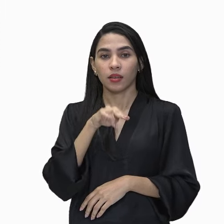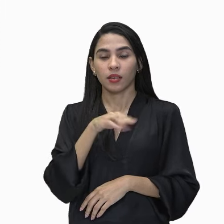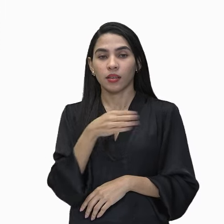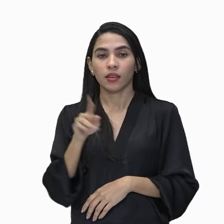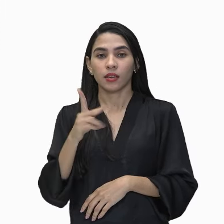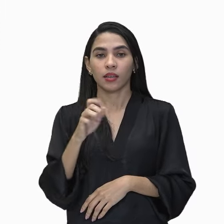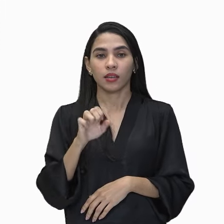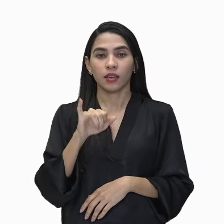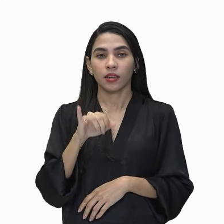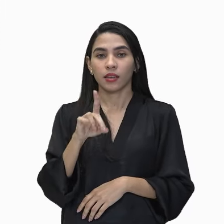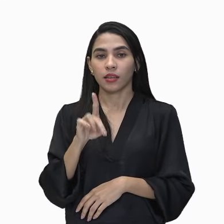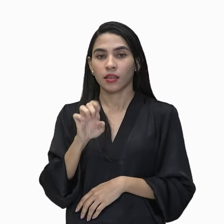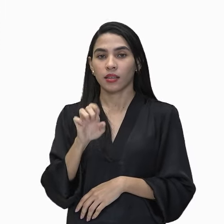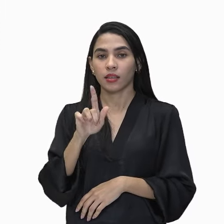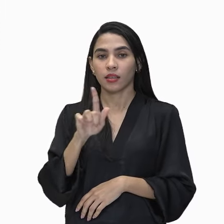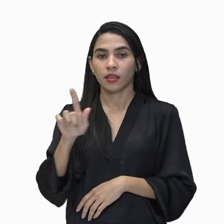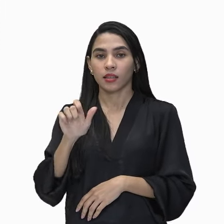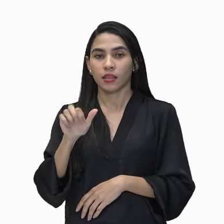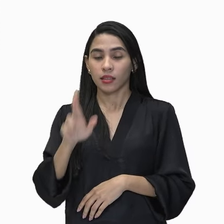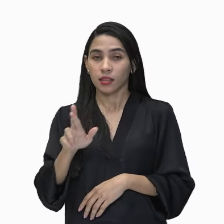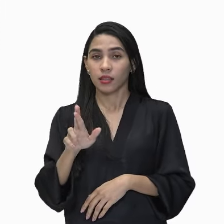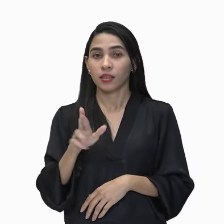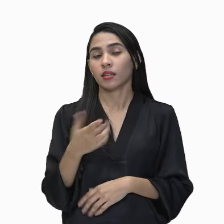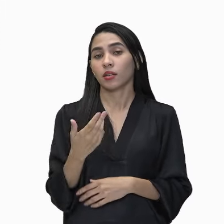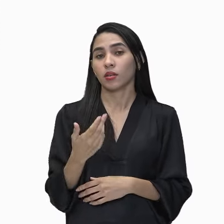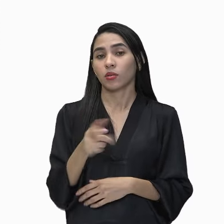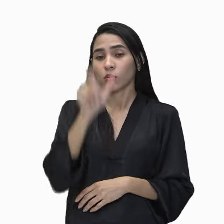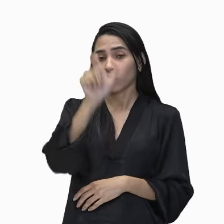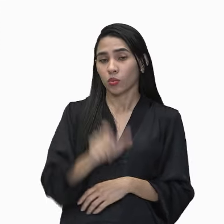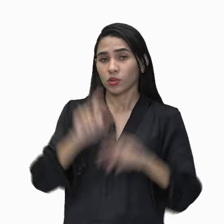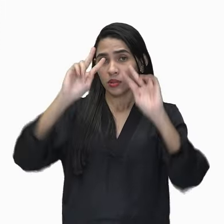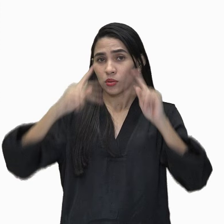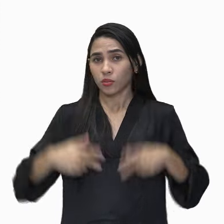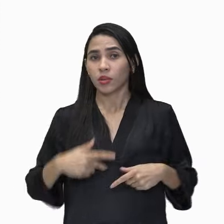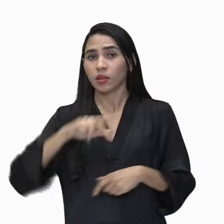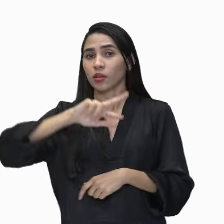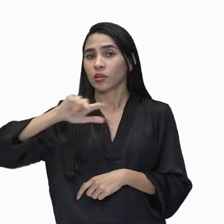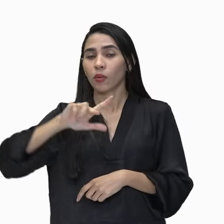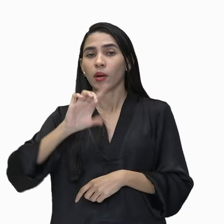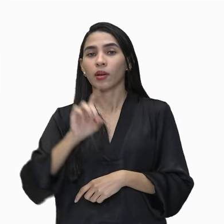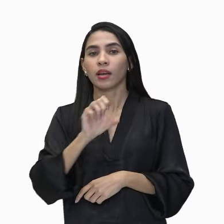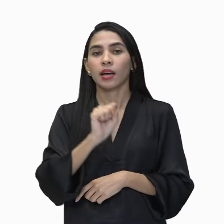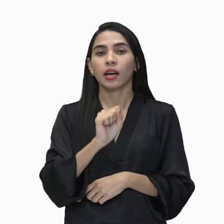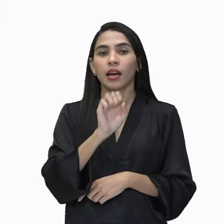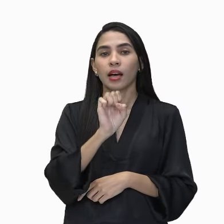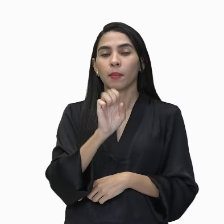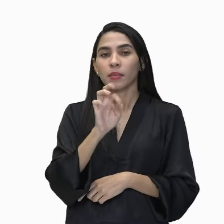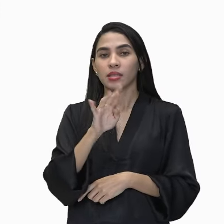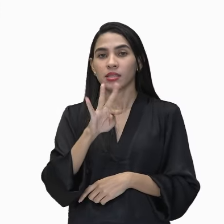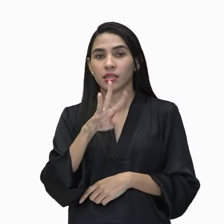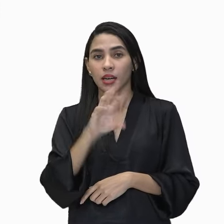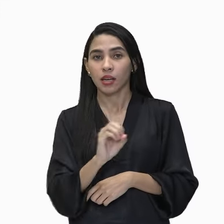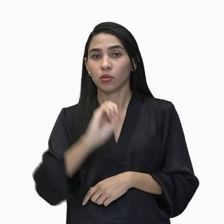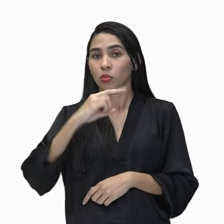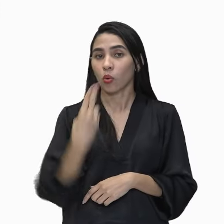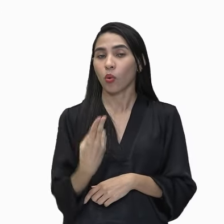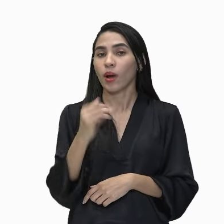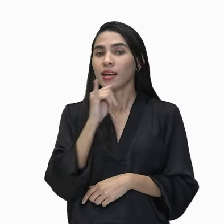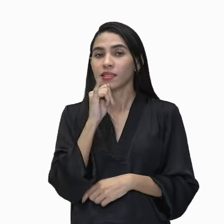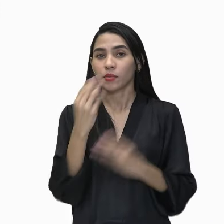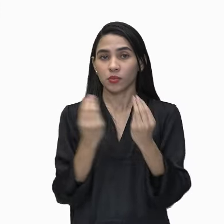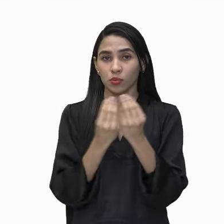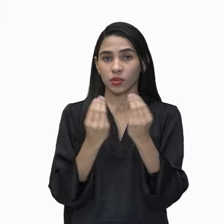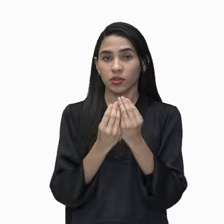Tá? Para ele, o homem não é um ser abstrato ou uma